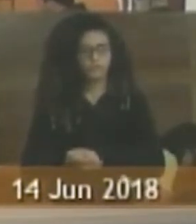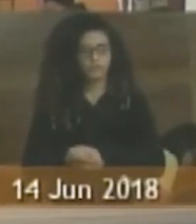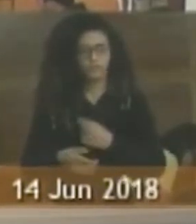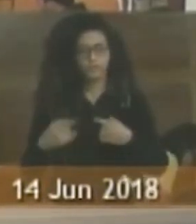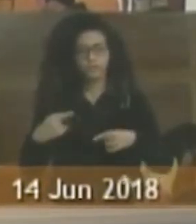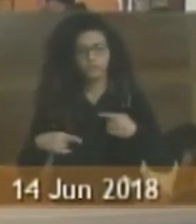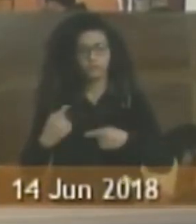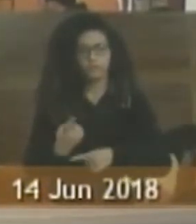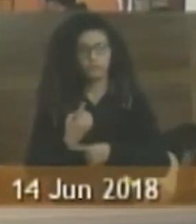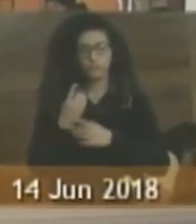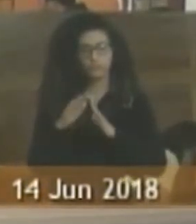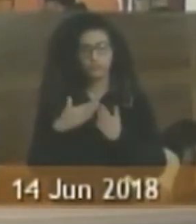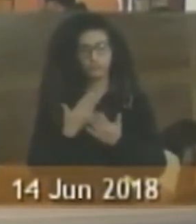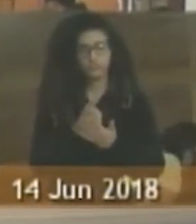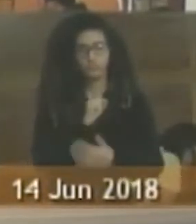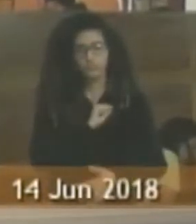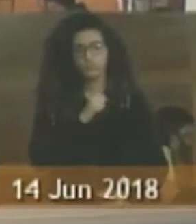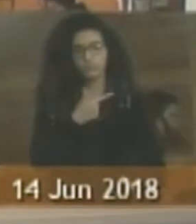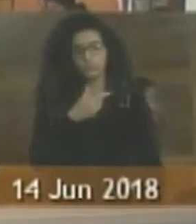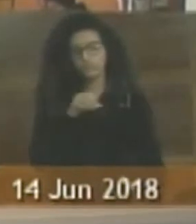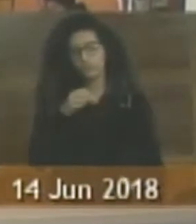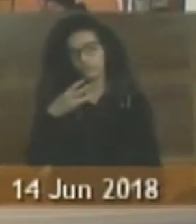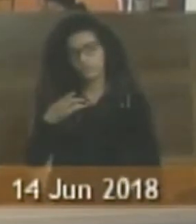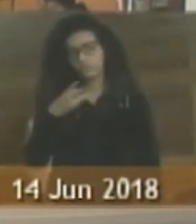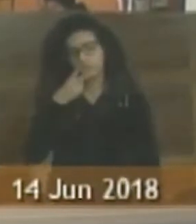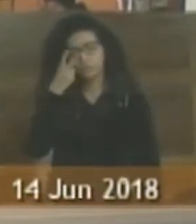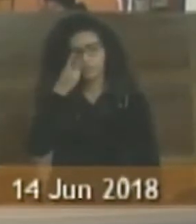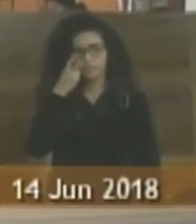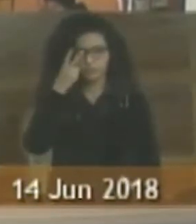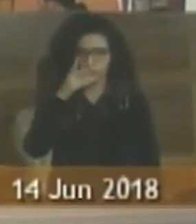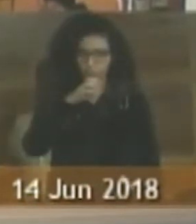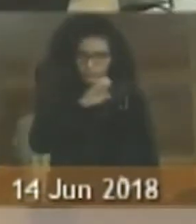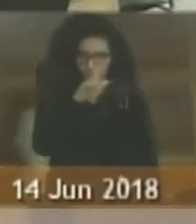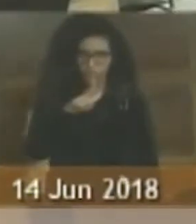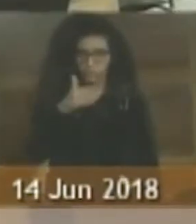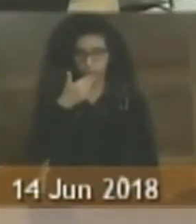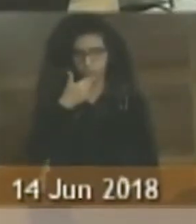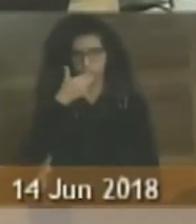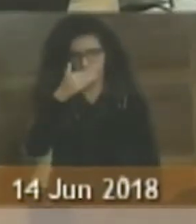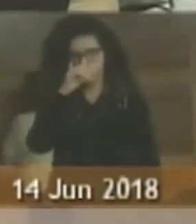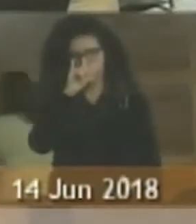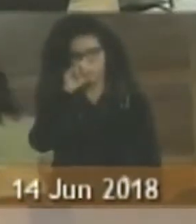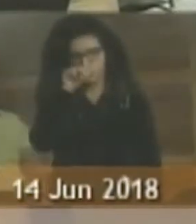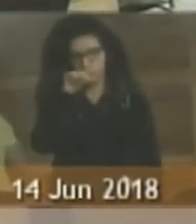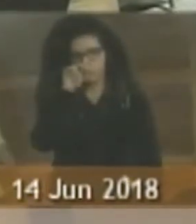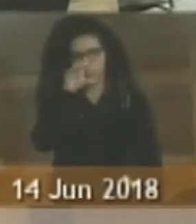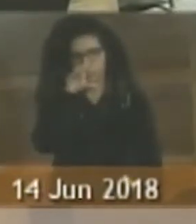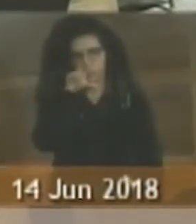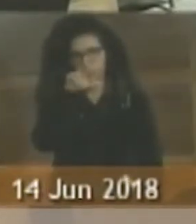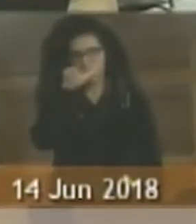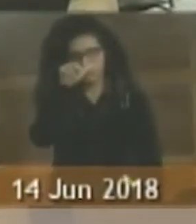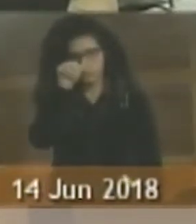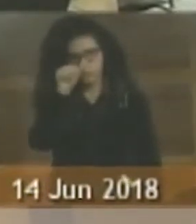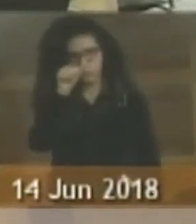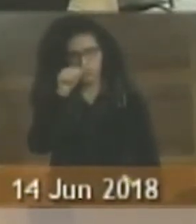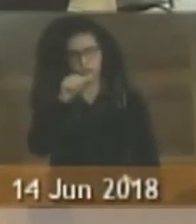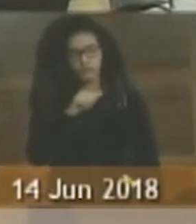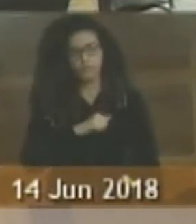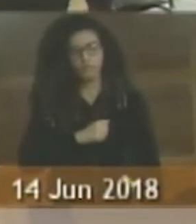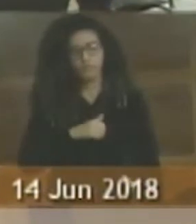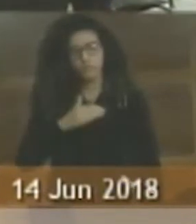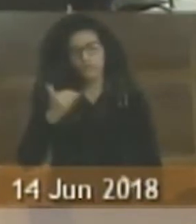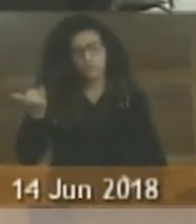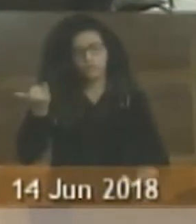Em discussão única, requerimento número 293, de autoria do vereador Zé Augusto, solicitando ao INCRA, Instituto Nacional de Colonização e Reforma